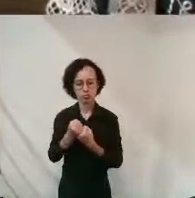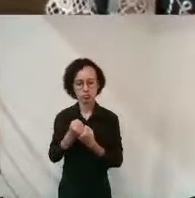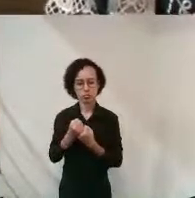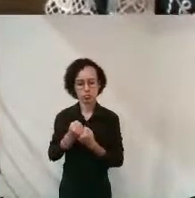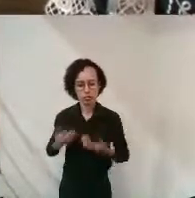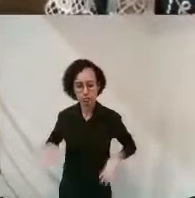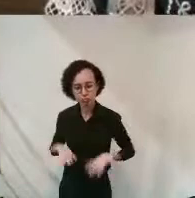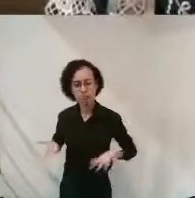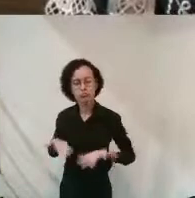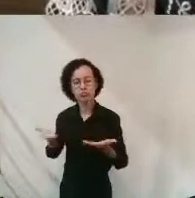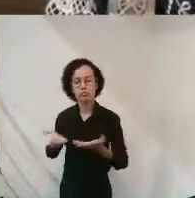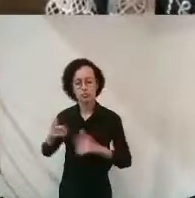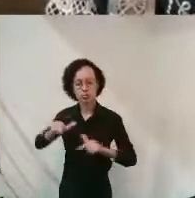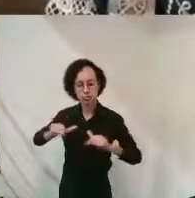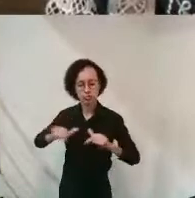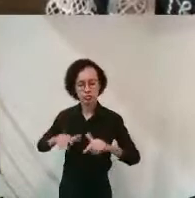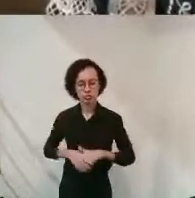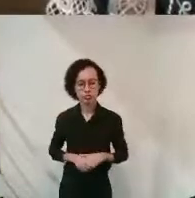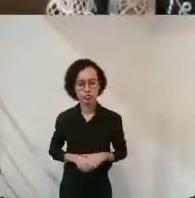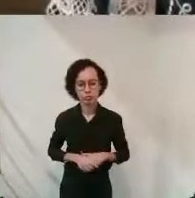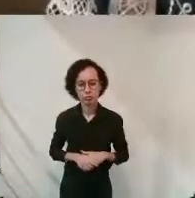me incentivou nesse trabalho,